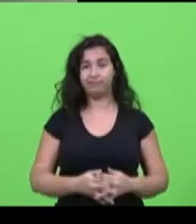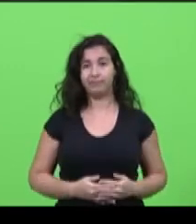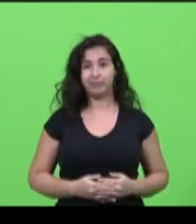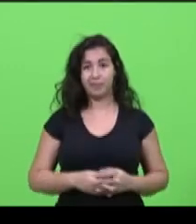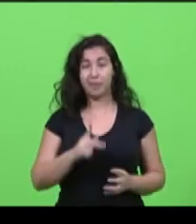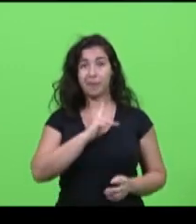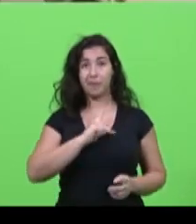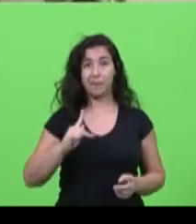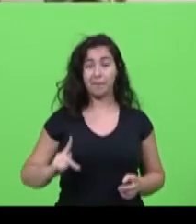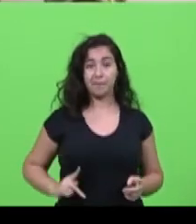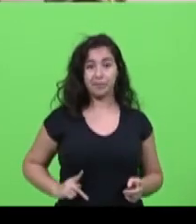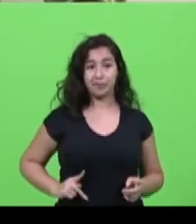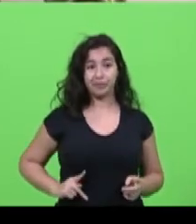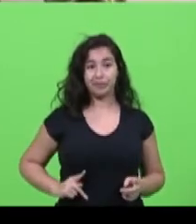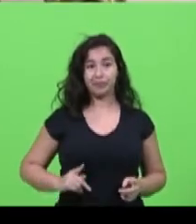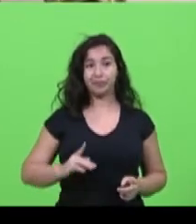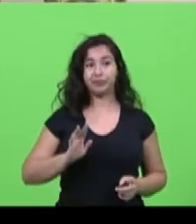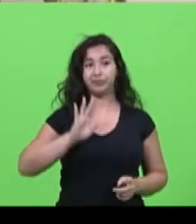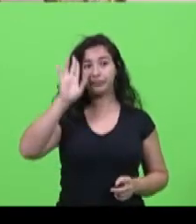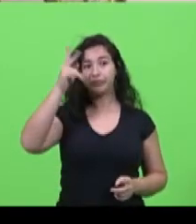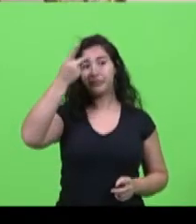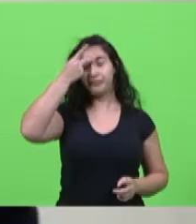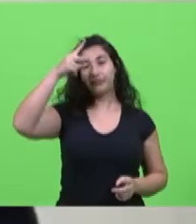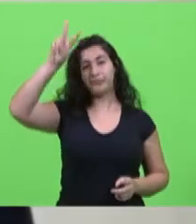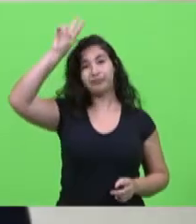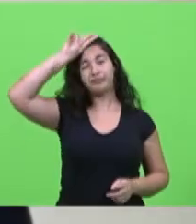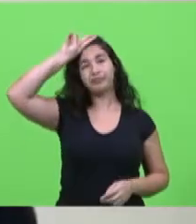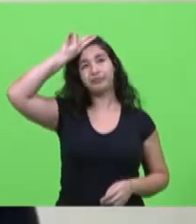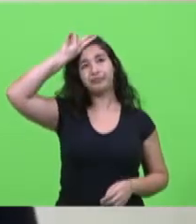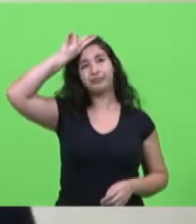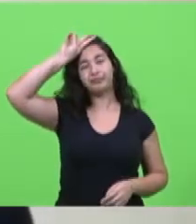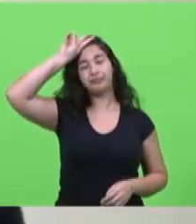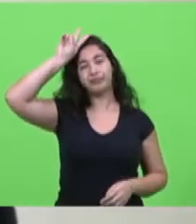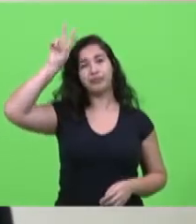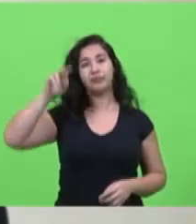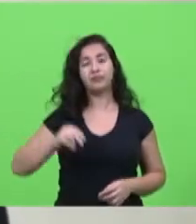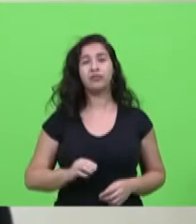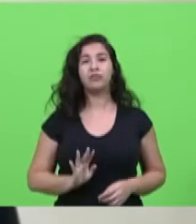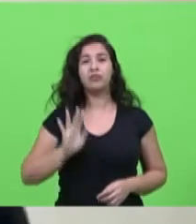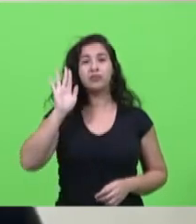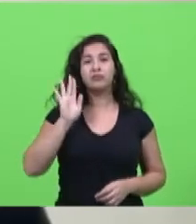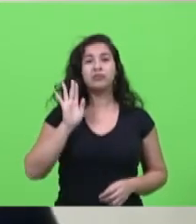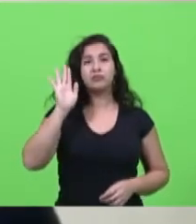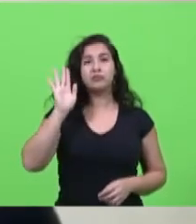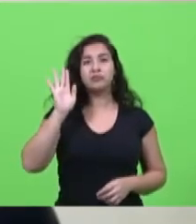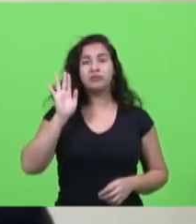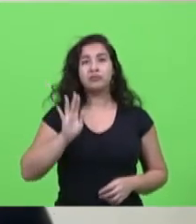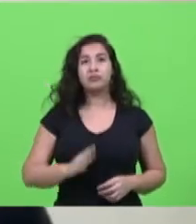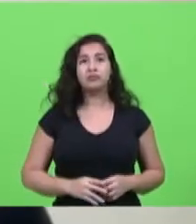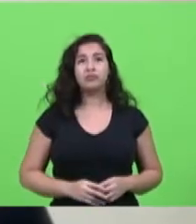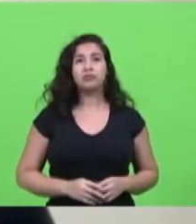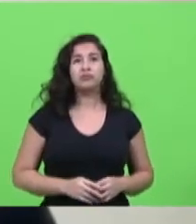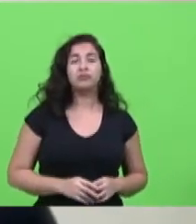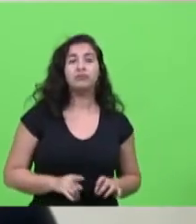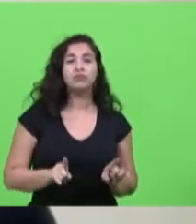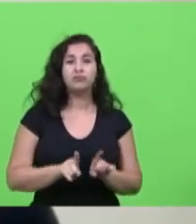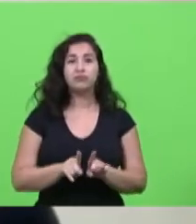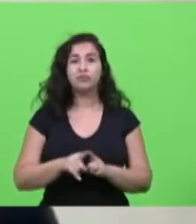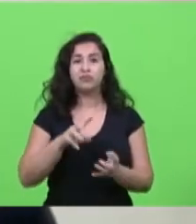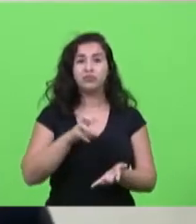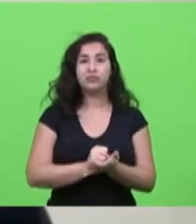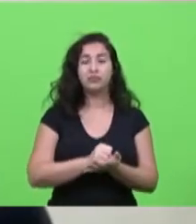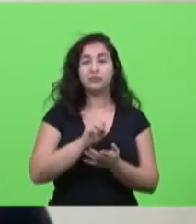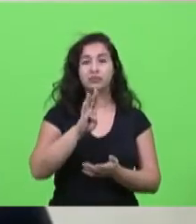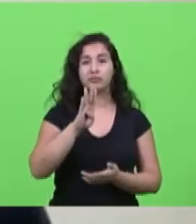presidente, Vicente Caropreso, por favor. Deputado Vicente Caropreso, registrada a manifestação de Vossa Excelência e também do deputado